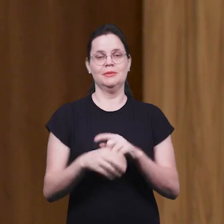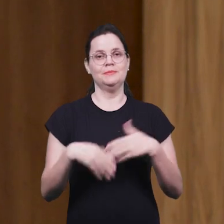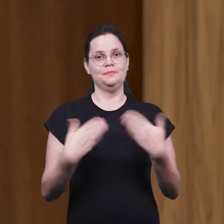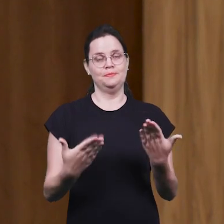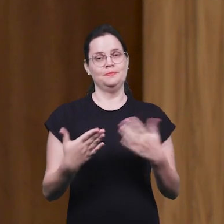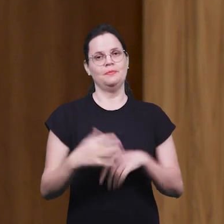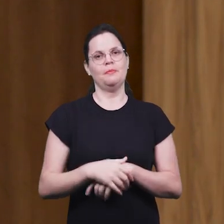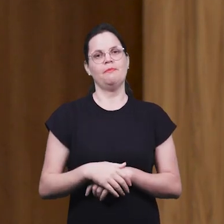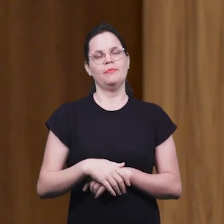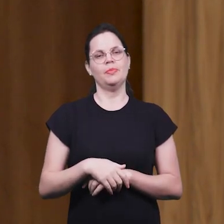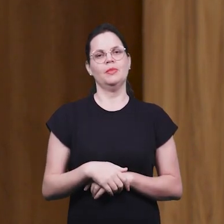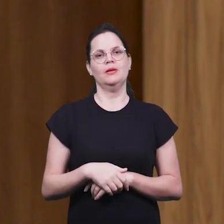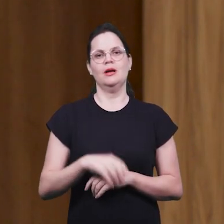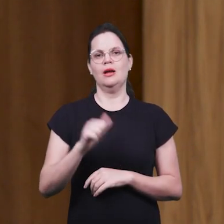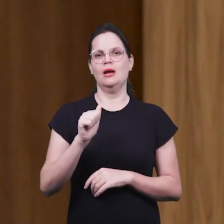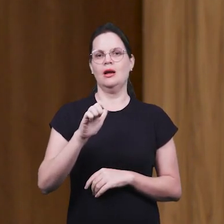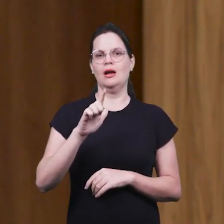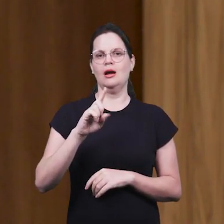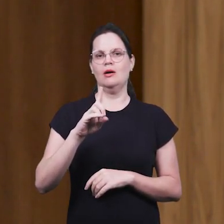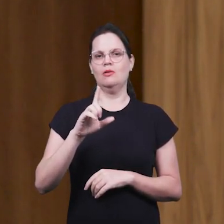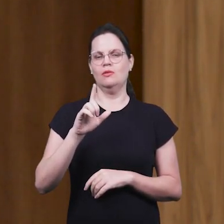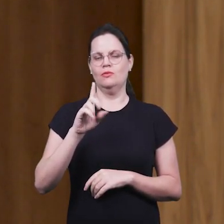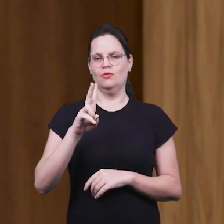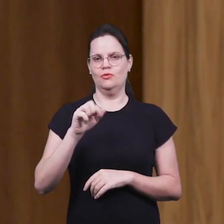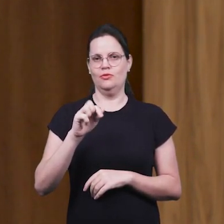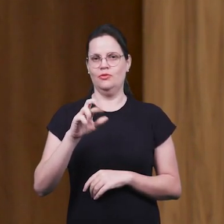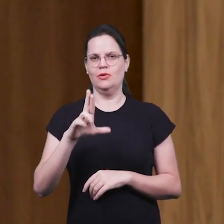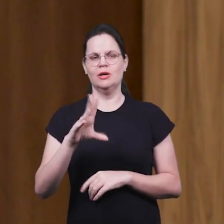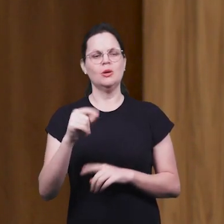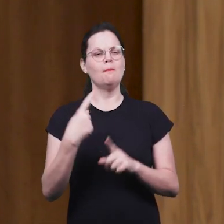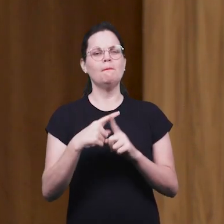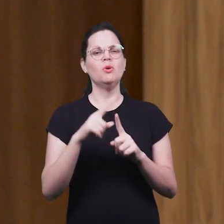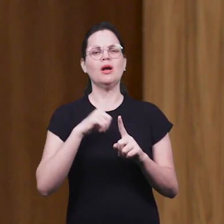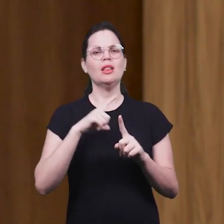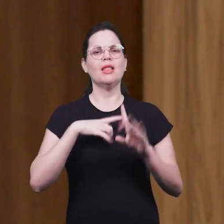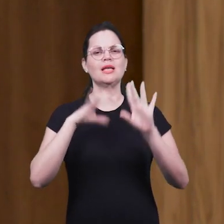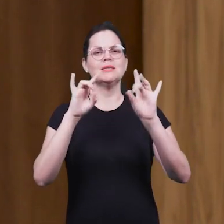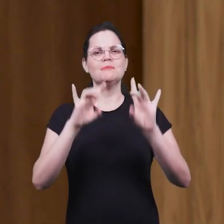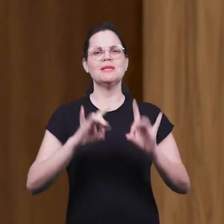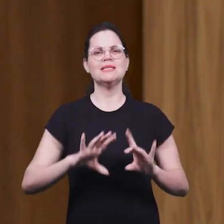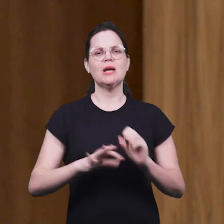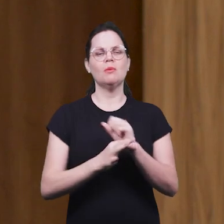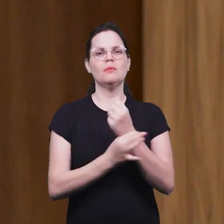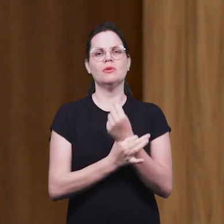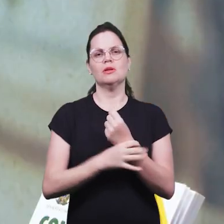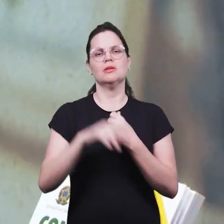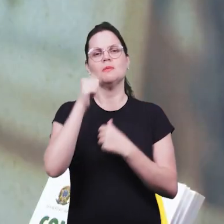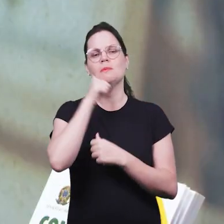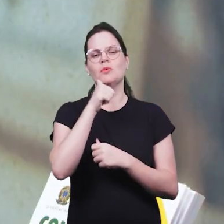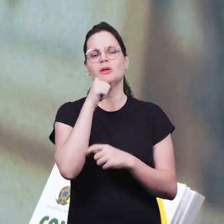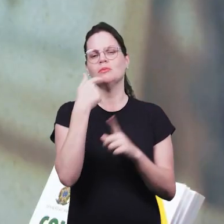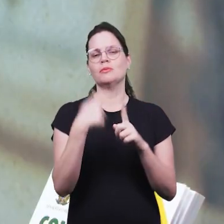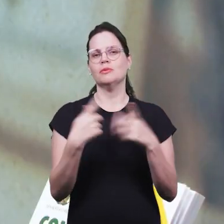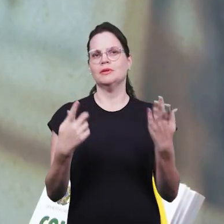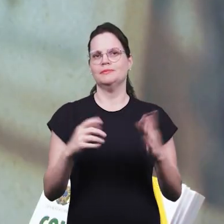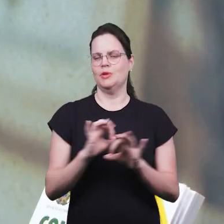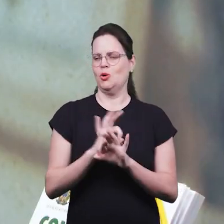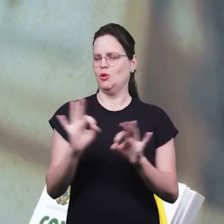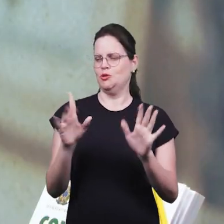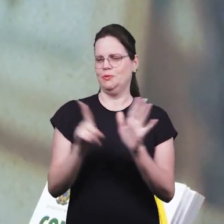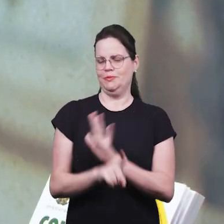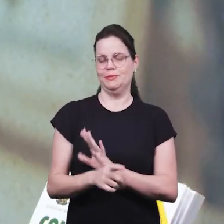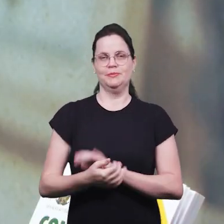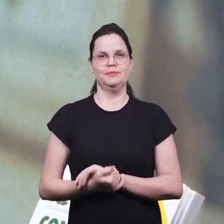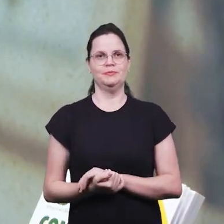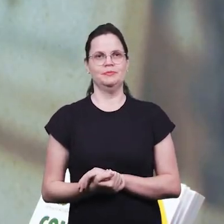Álvaro, por que existe a proteção especial para trabalhadoras mulheres na legislação trabalhista? Excelente pergunta, doutor,